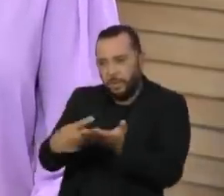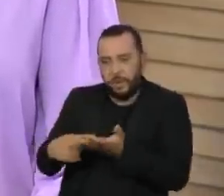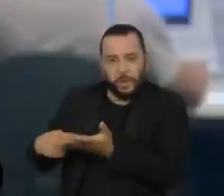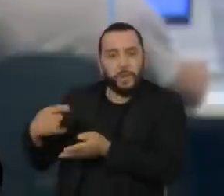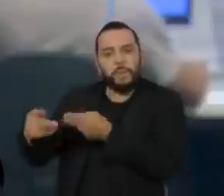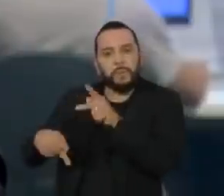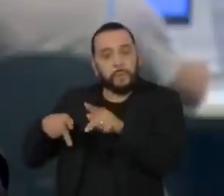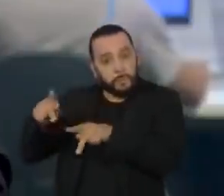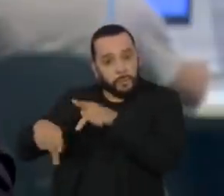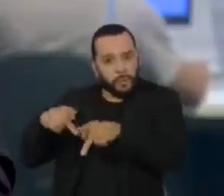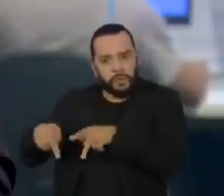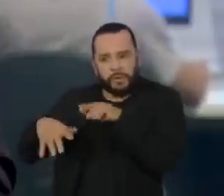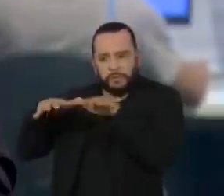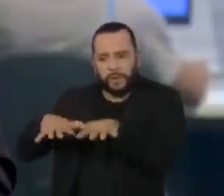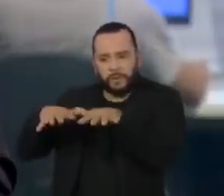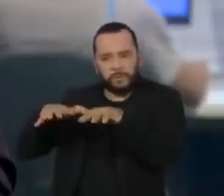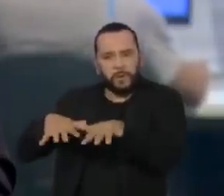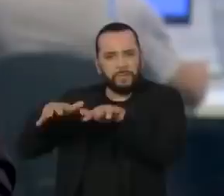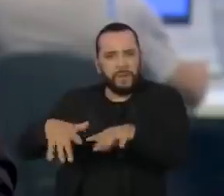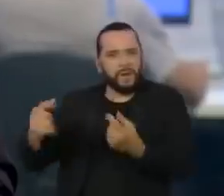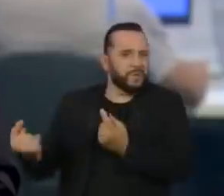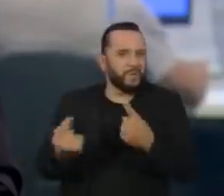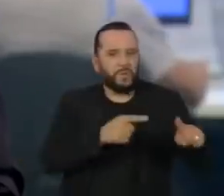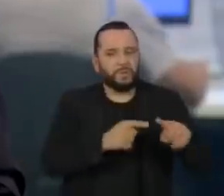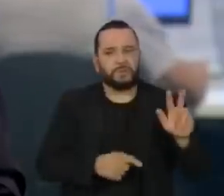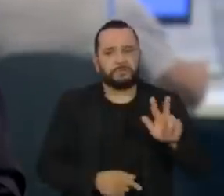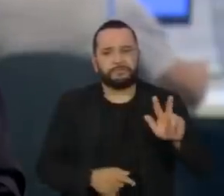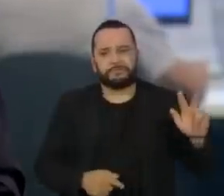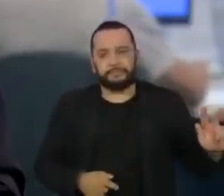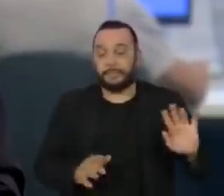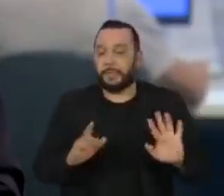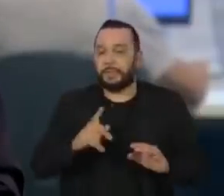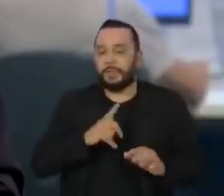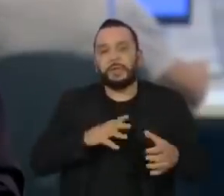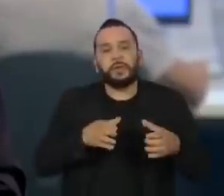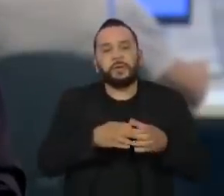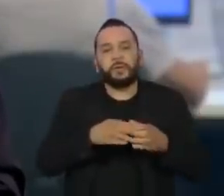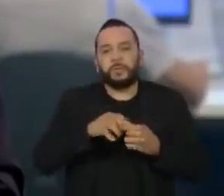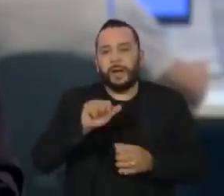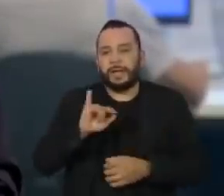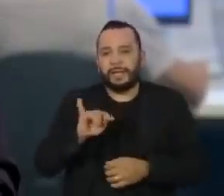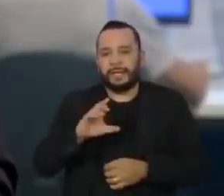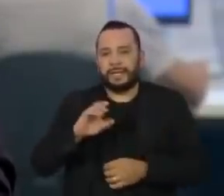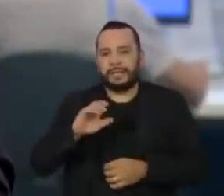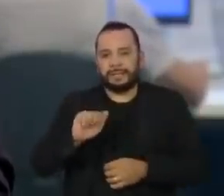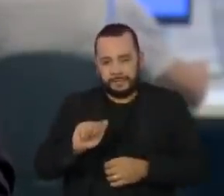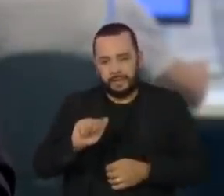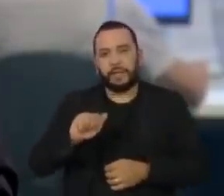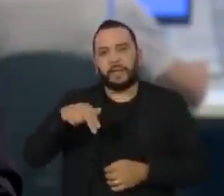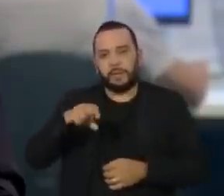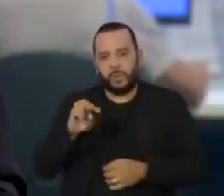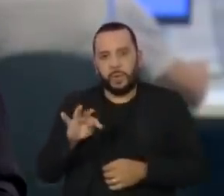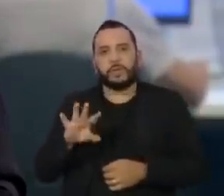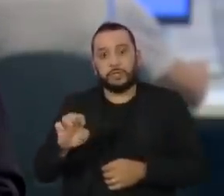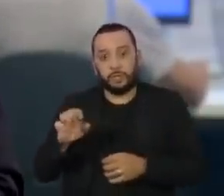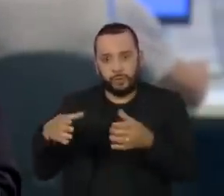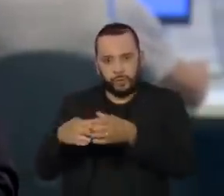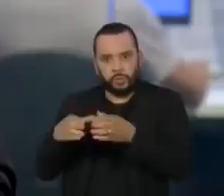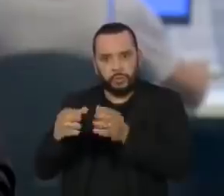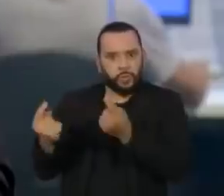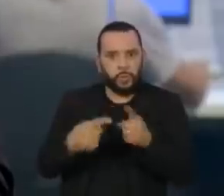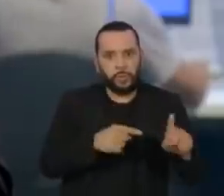para protestar informações de que a aliança do Norte um grupo de oposição que já lutou contra o Talibã no